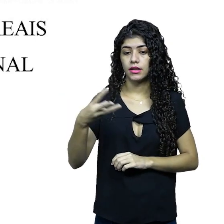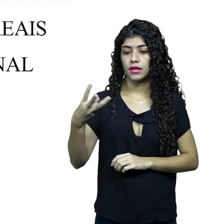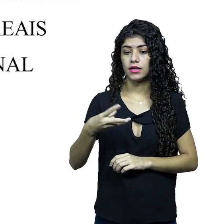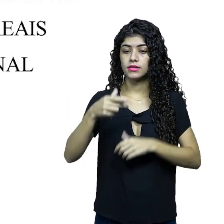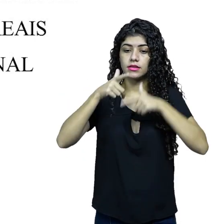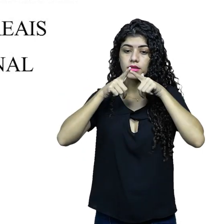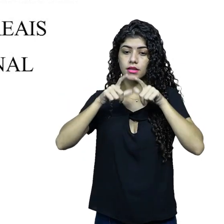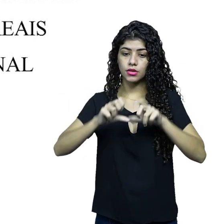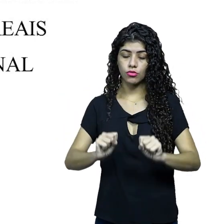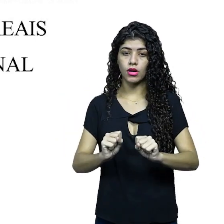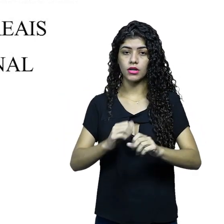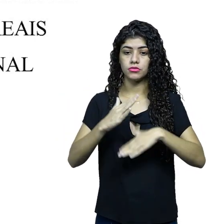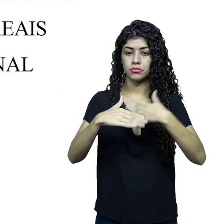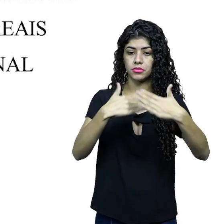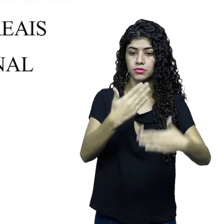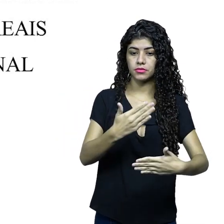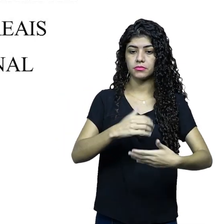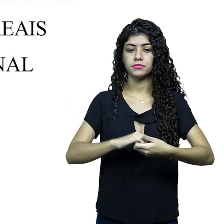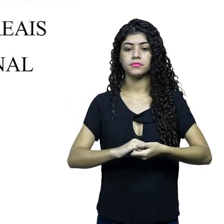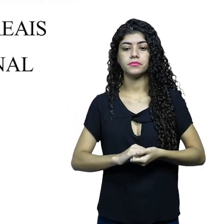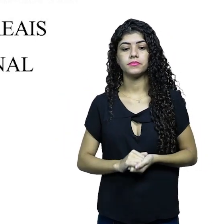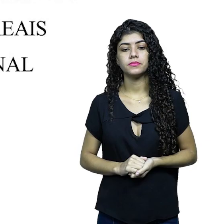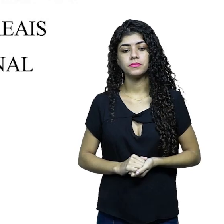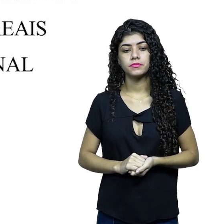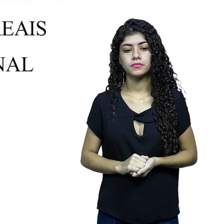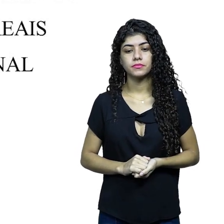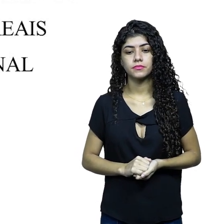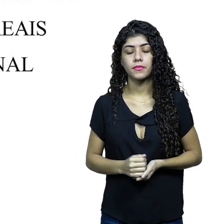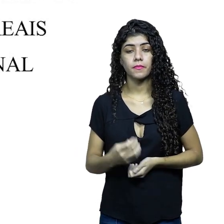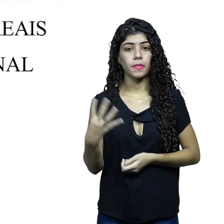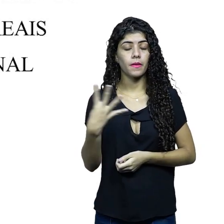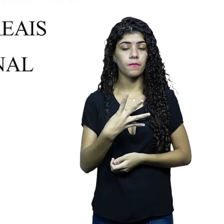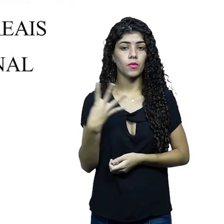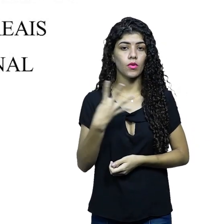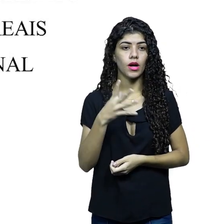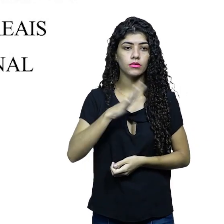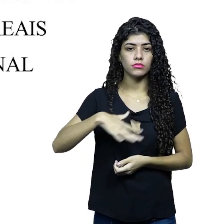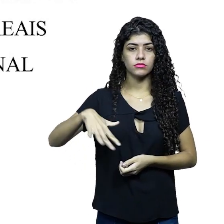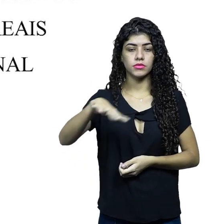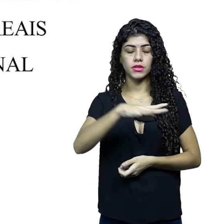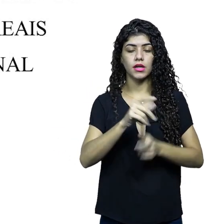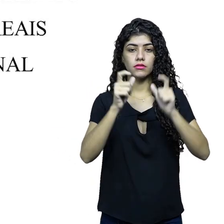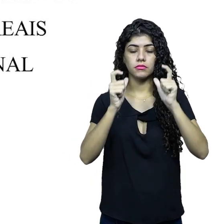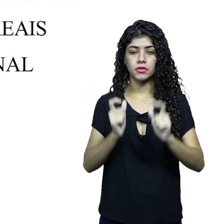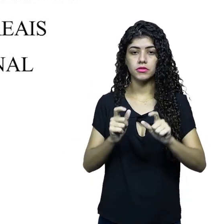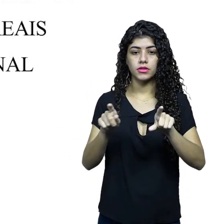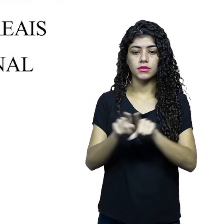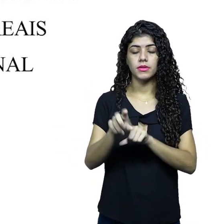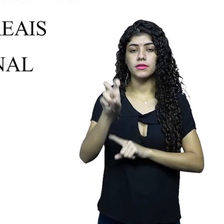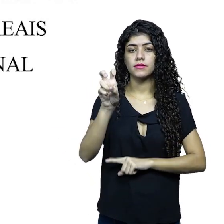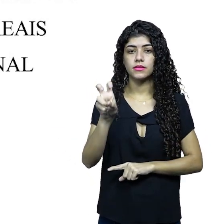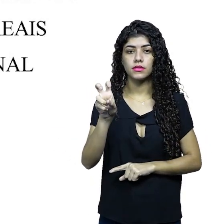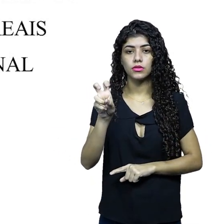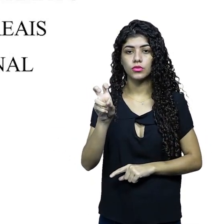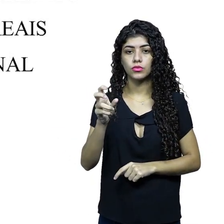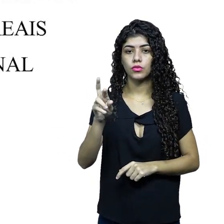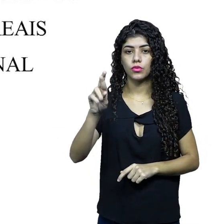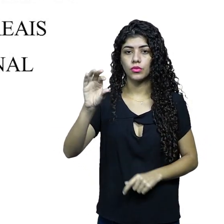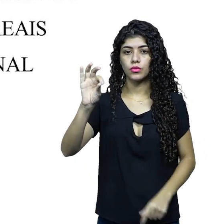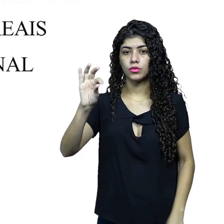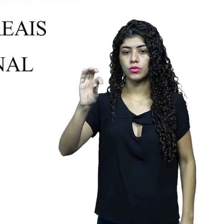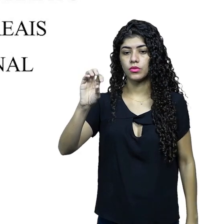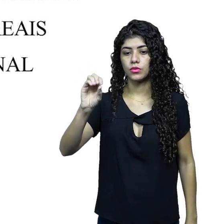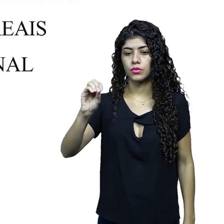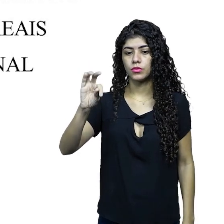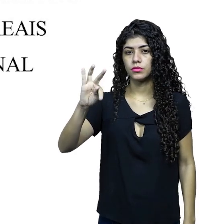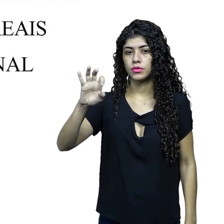narrativa. 3. Linguagem e procedimentos narrativos. 4. Cenários e locações. E 5.